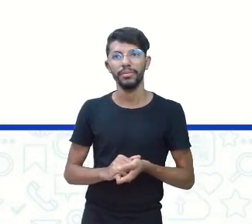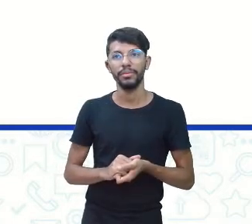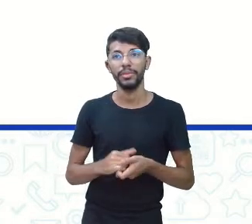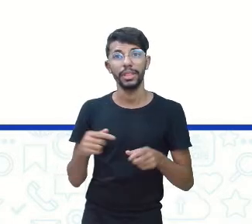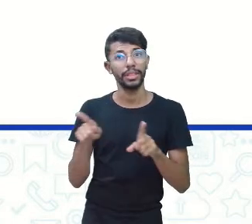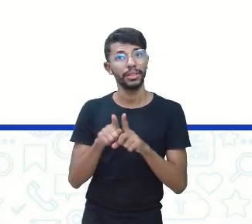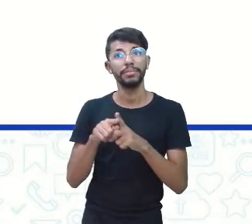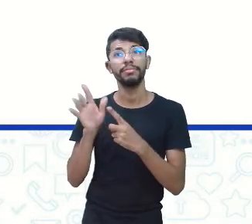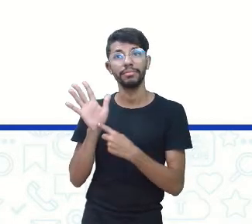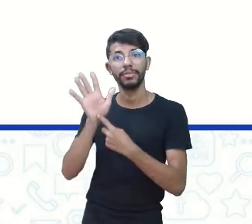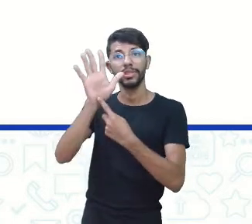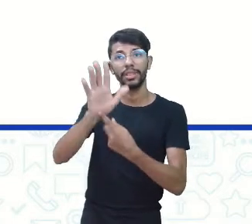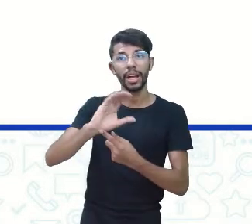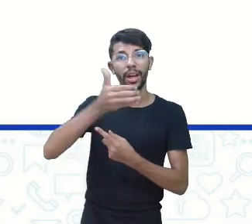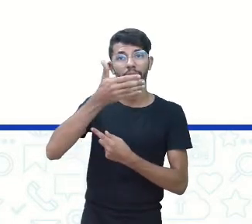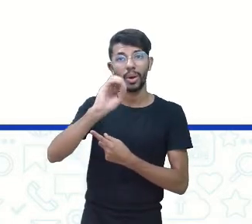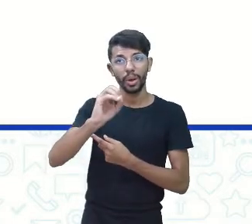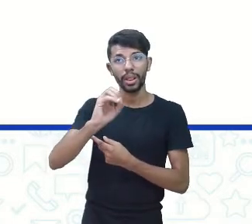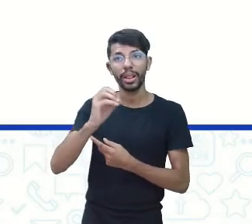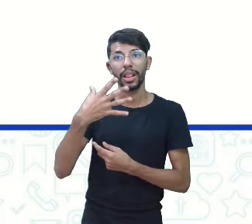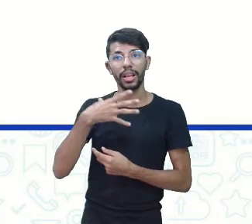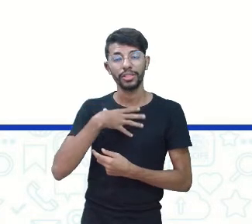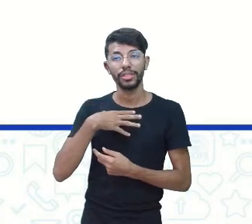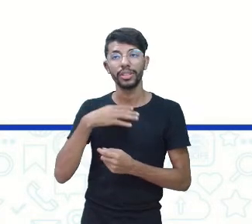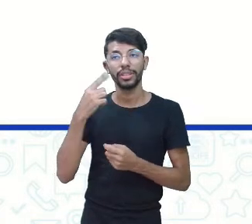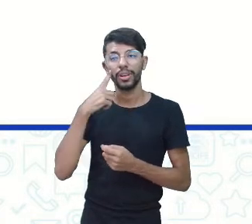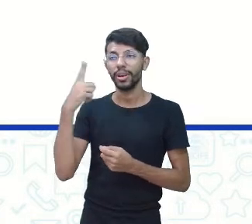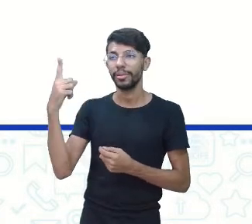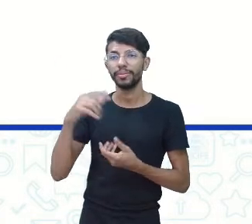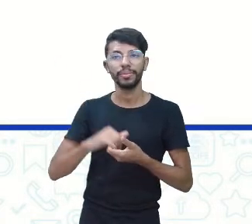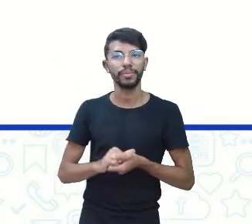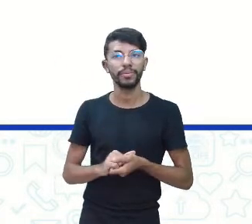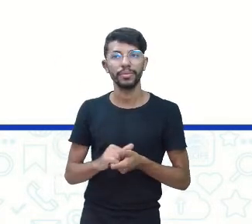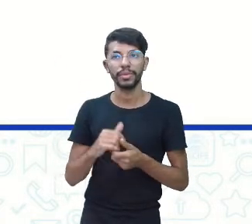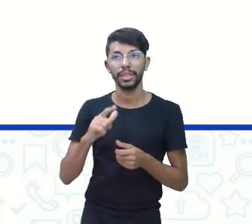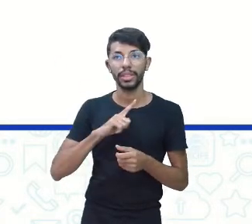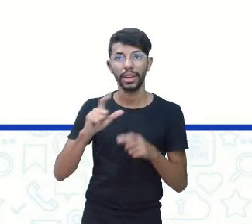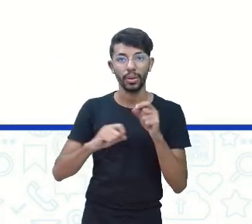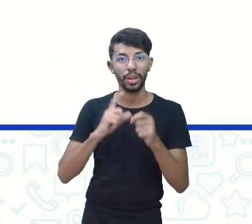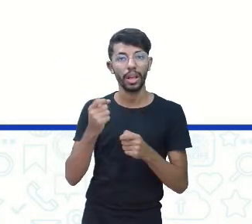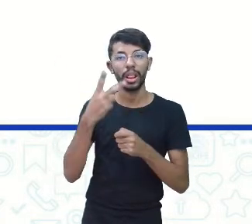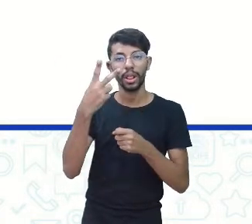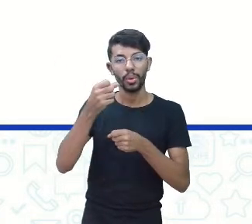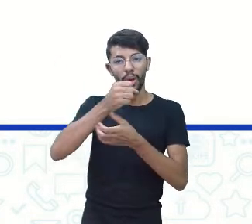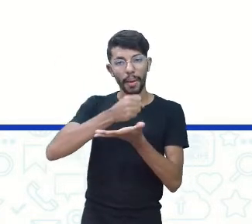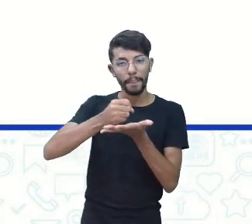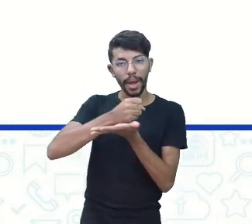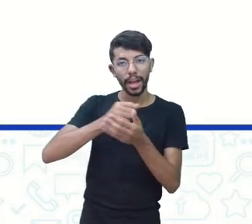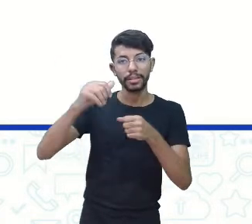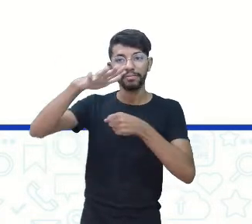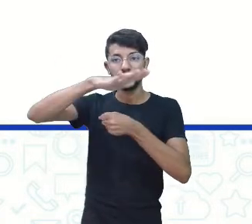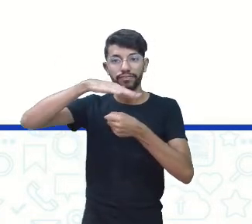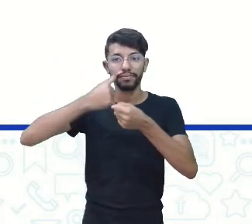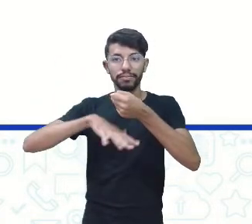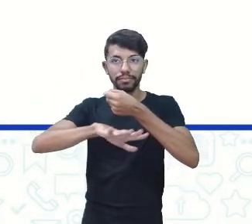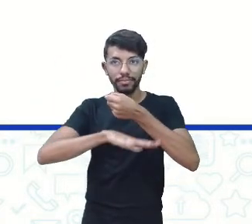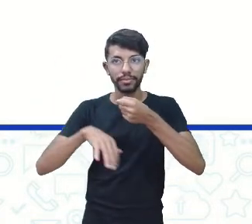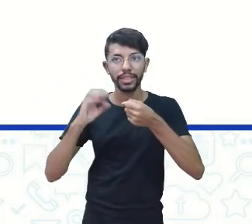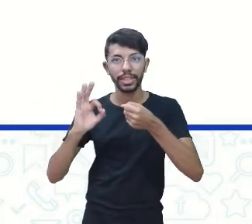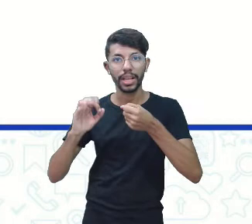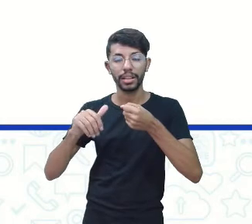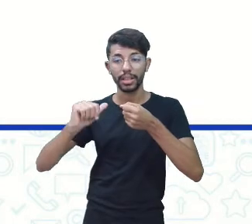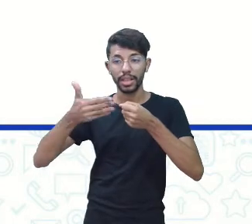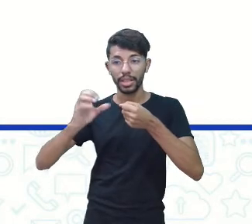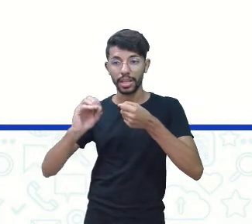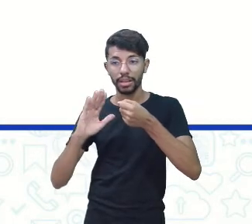com 10 faces retangulares, né? Então, a gente tem 2 bases, 10 faces retangulares aí, ó. Então, a